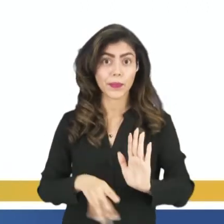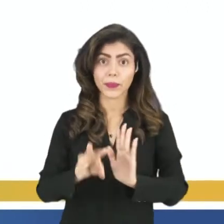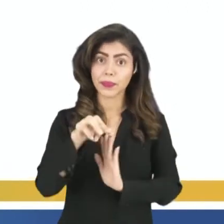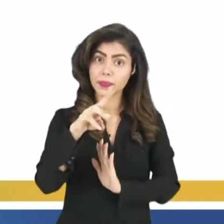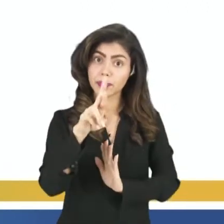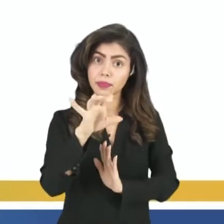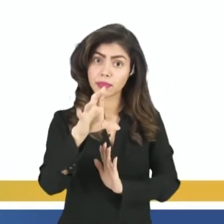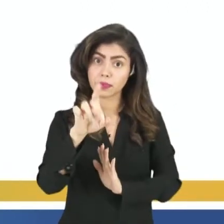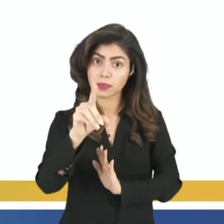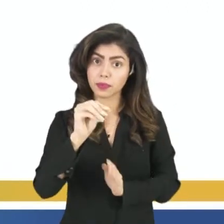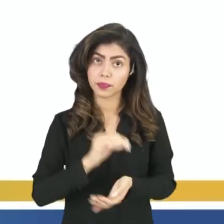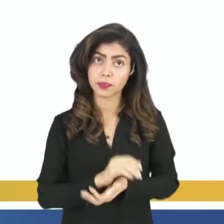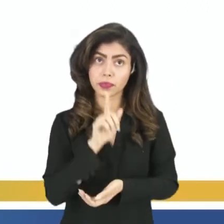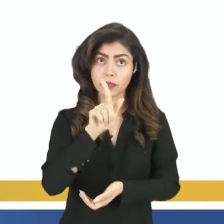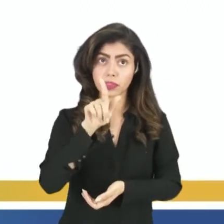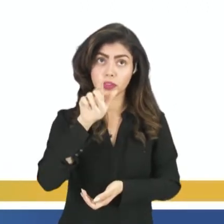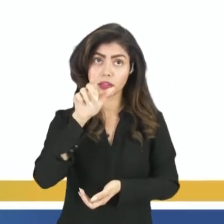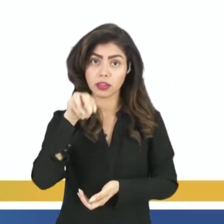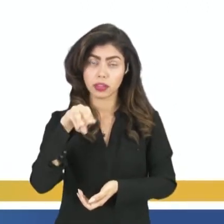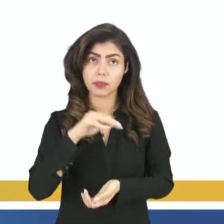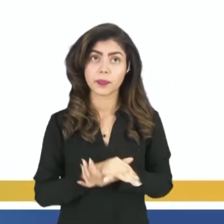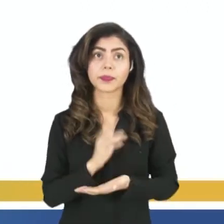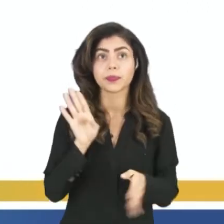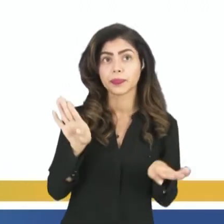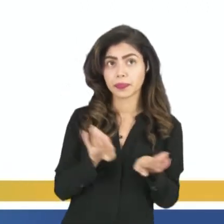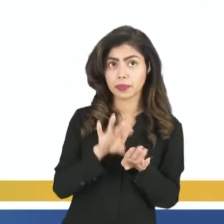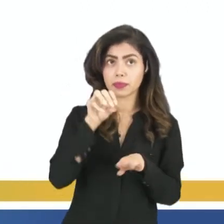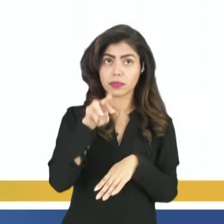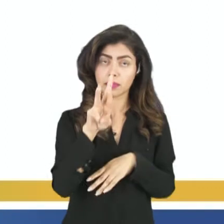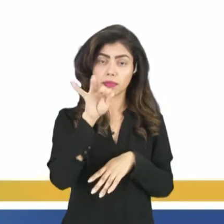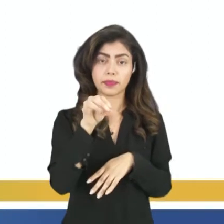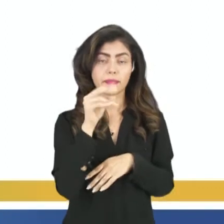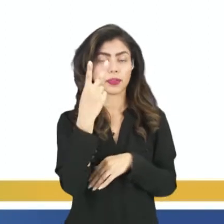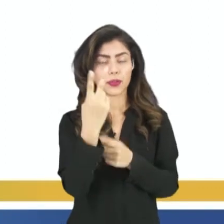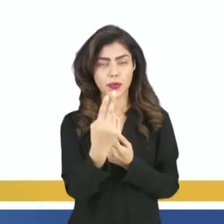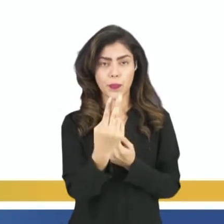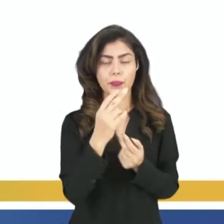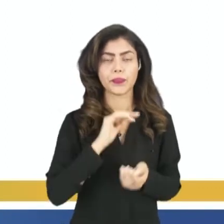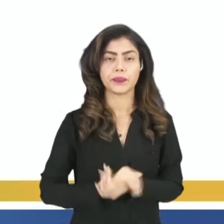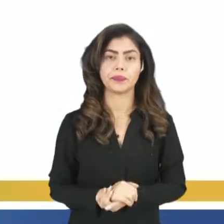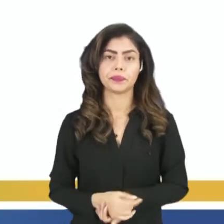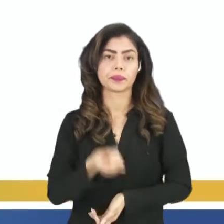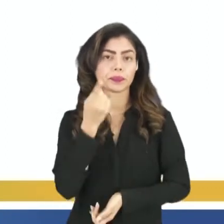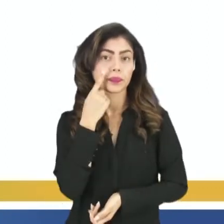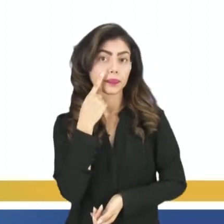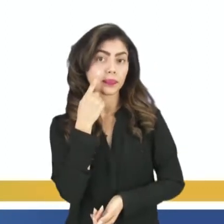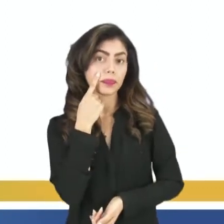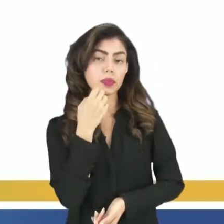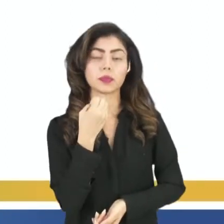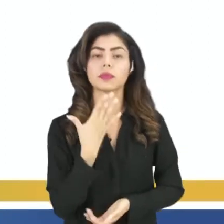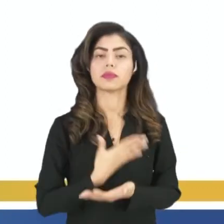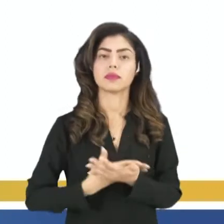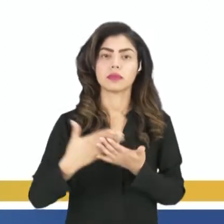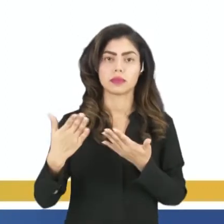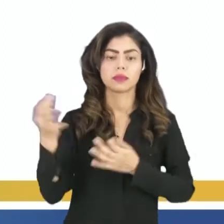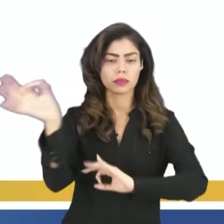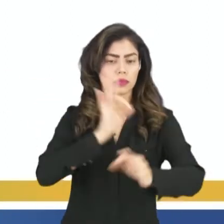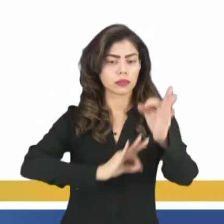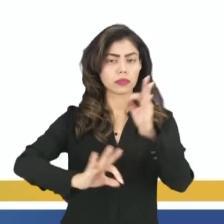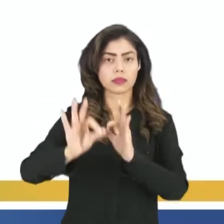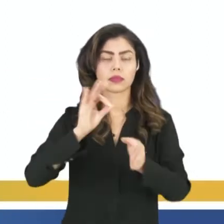Marcelo, que gosta de GM, e a Meire também gosta de GM. Ora, é interessante inicialmente